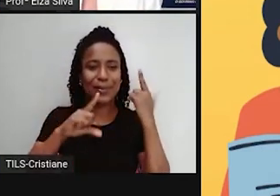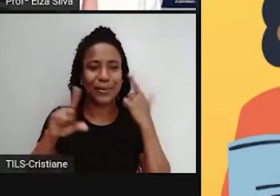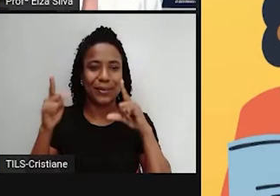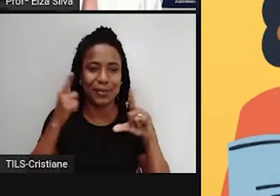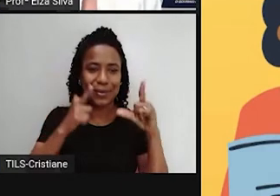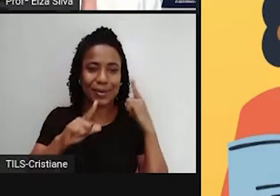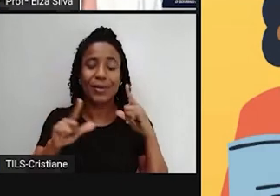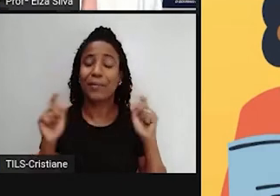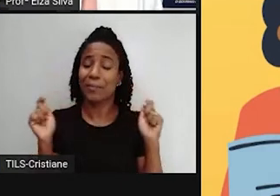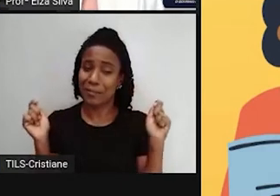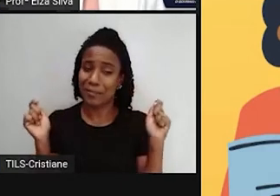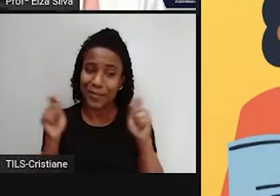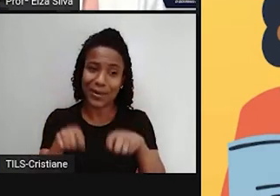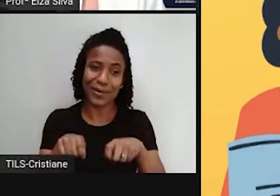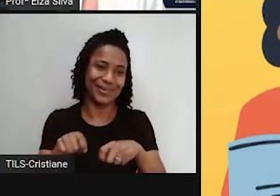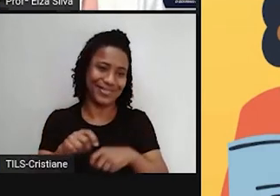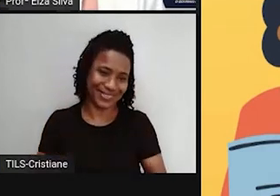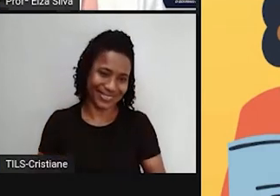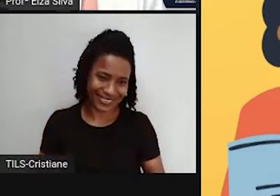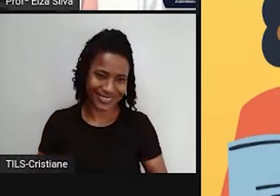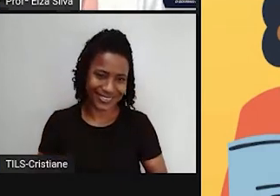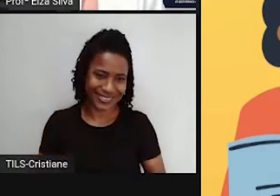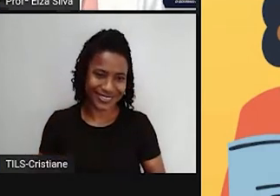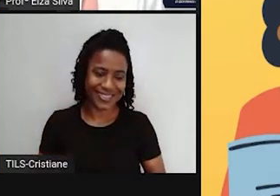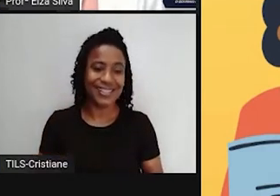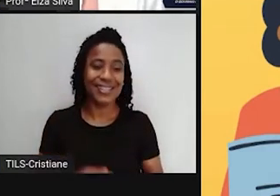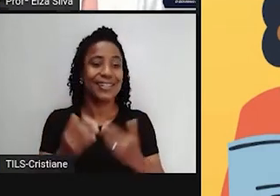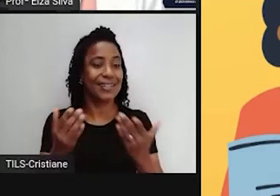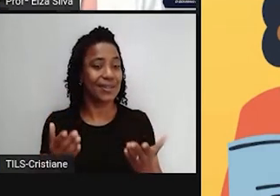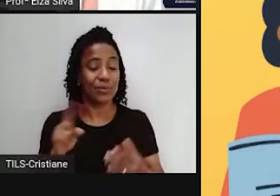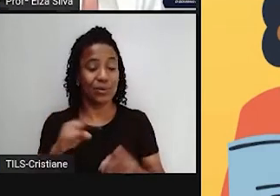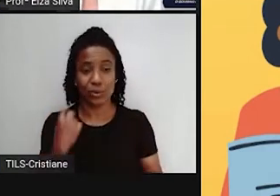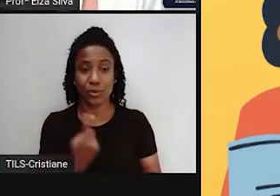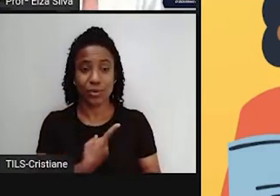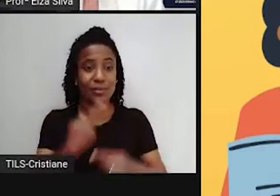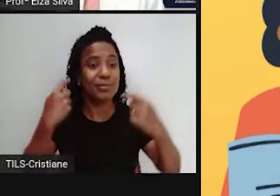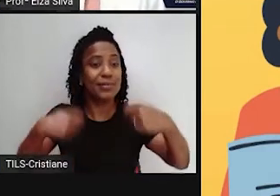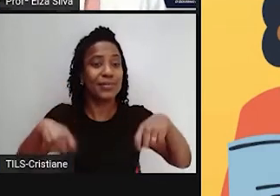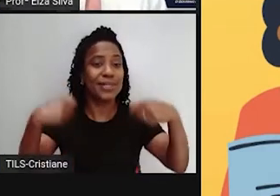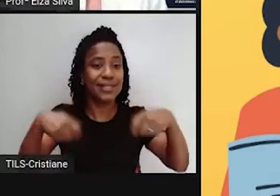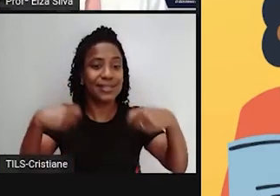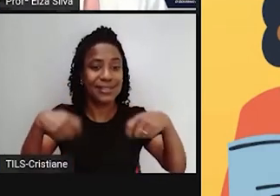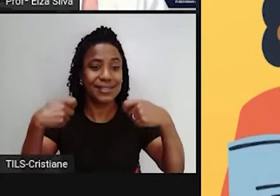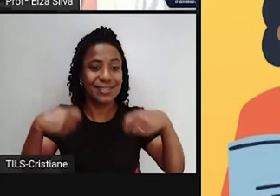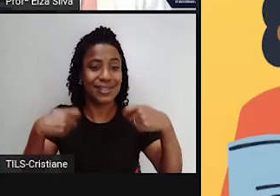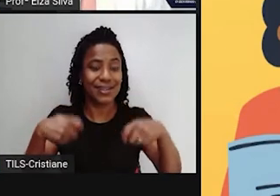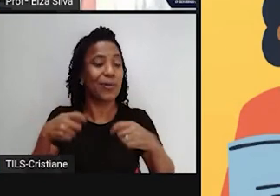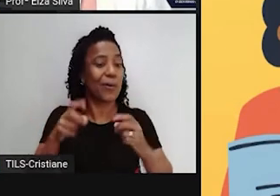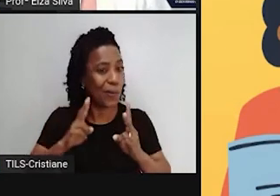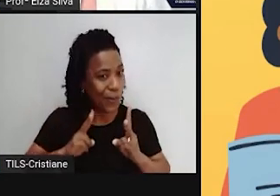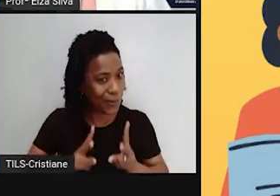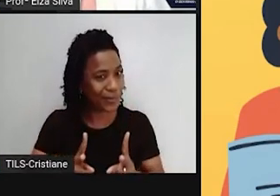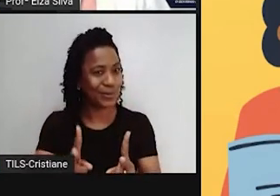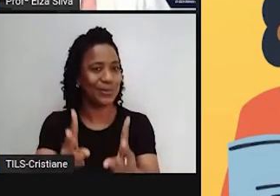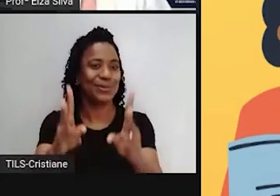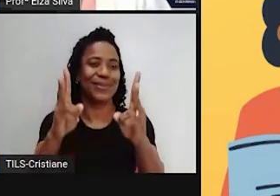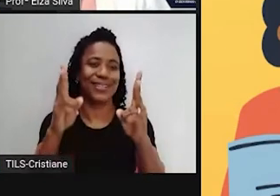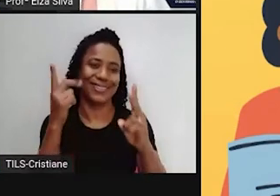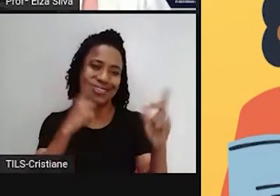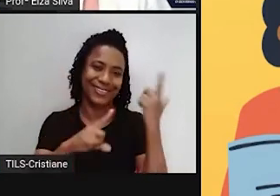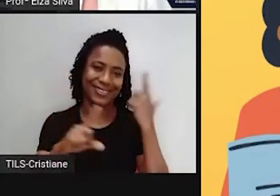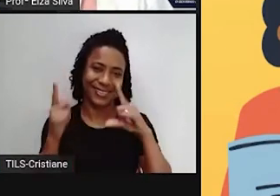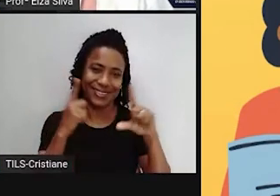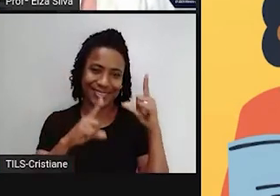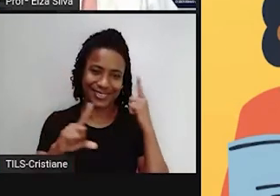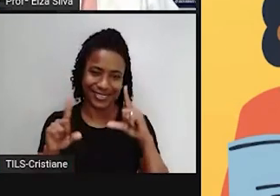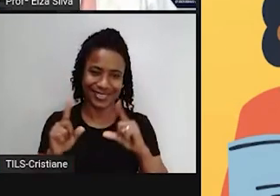pode realizar os nossos sonhos. E para isso é importante que a gente tenha persistência. Ok?